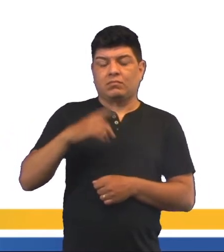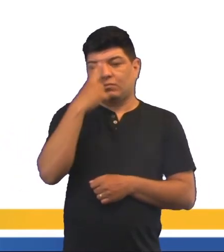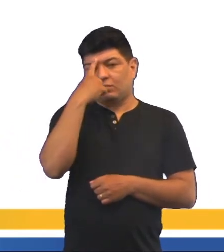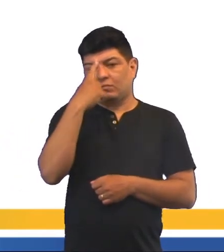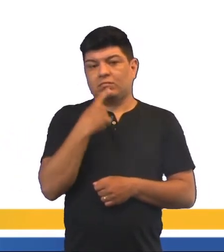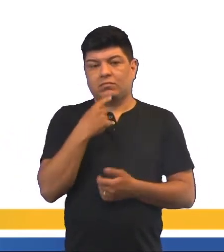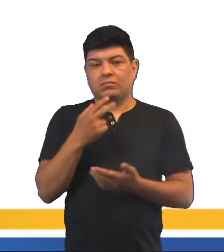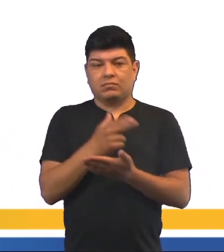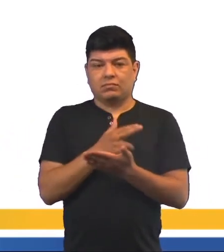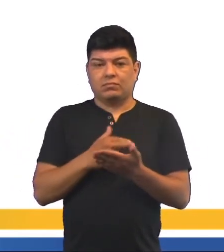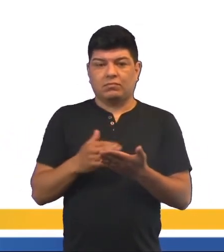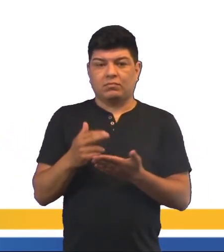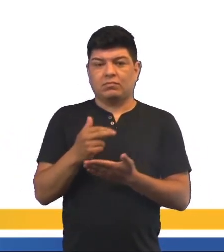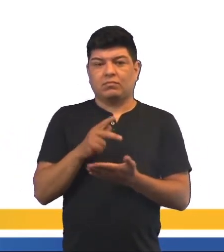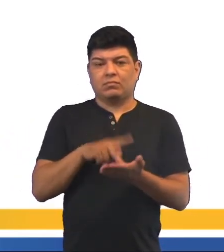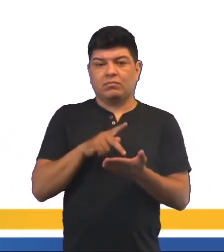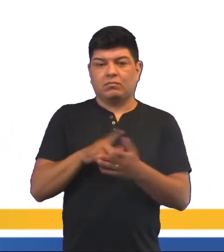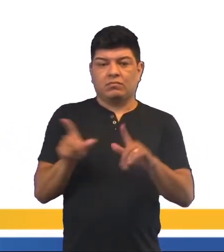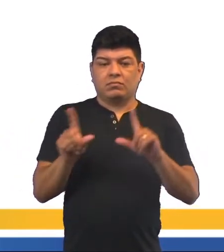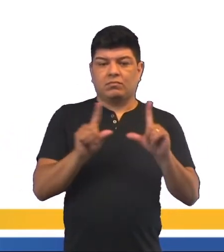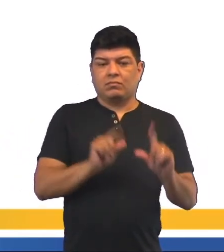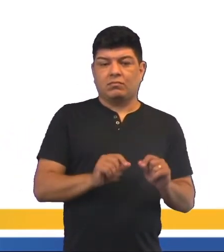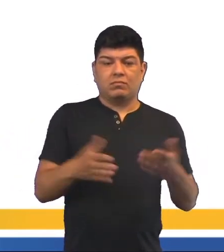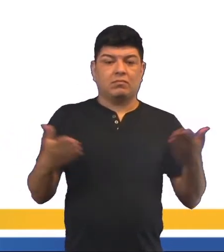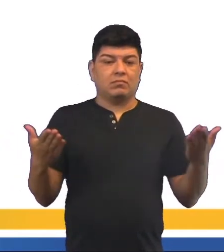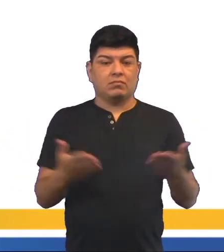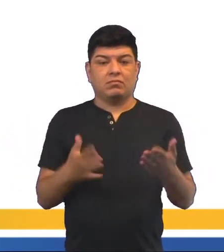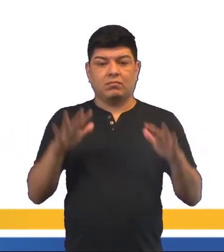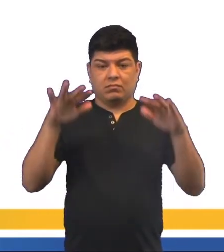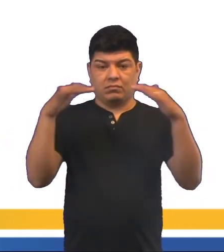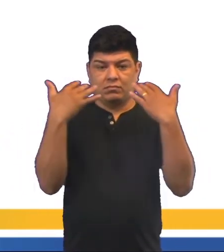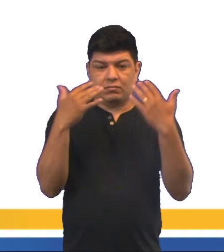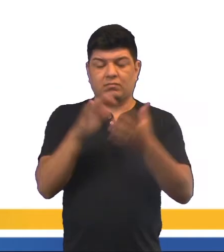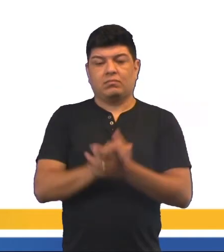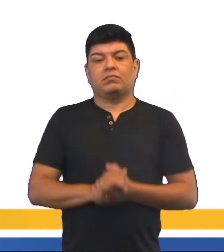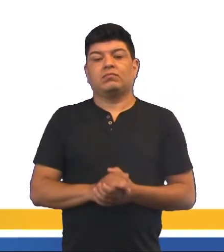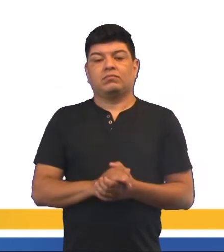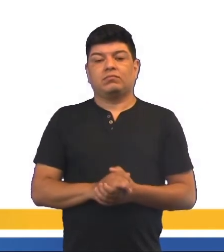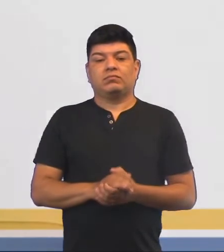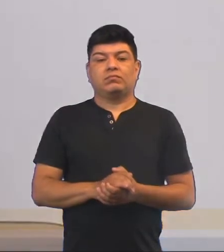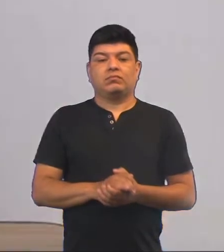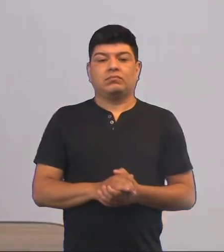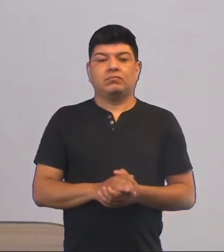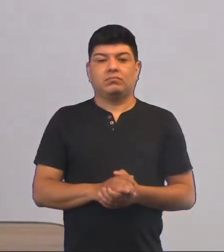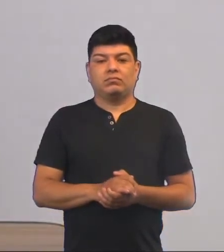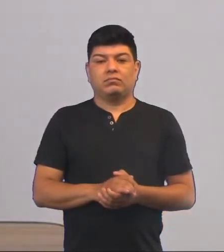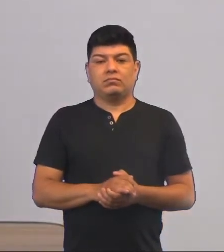desenho original e o desenho reduzido. Agora acompanha comigo aqui.